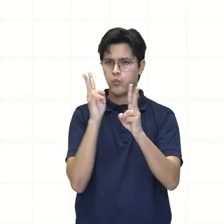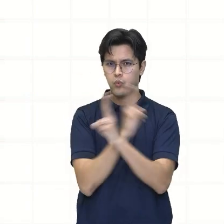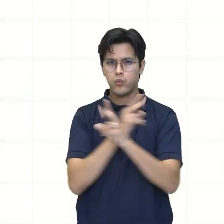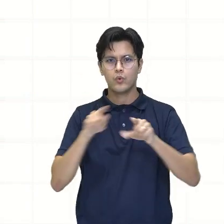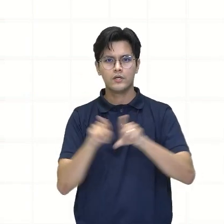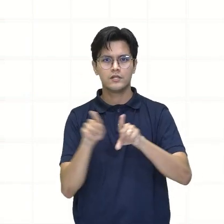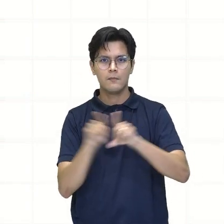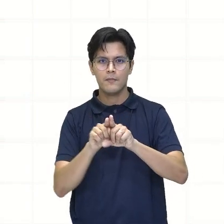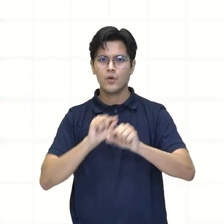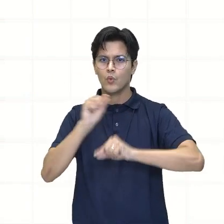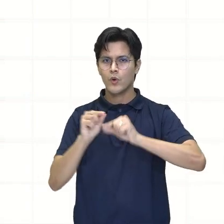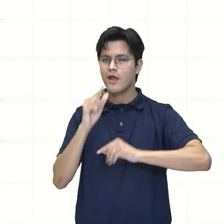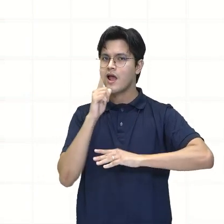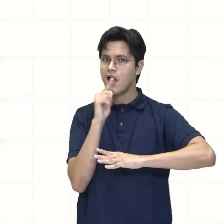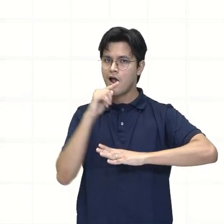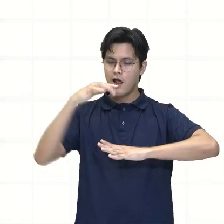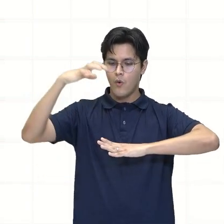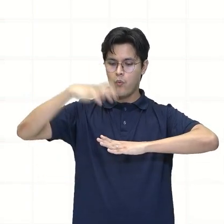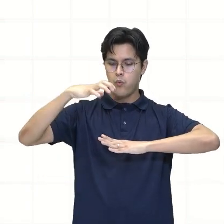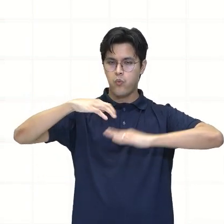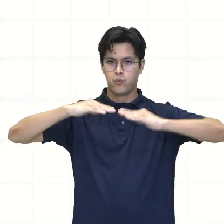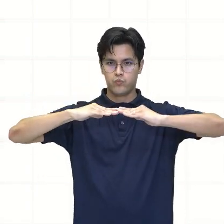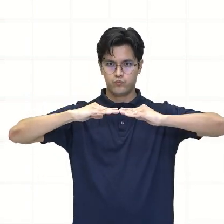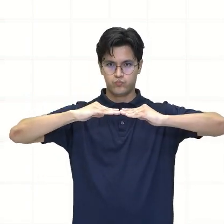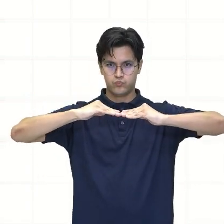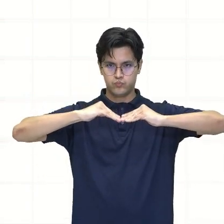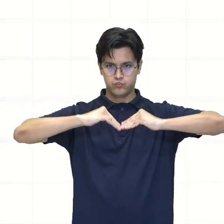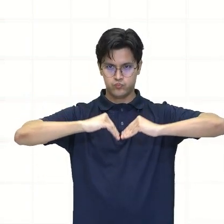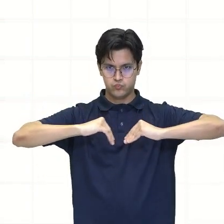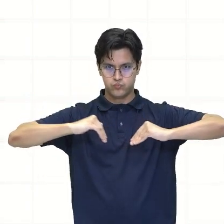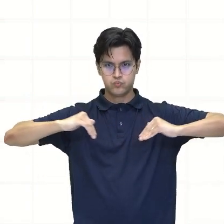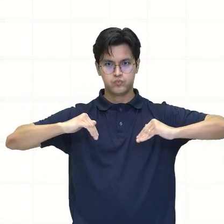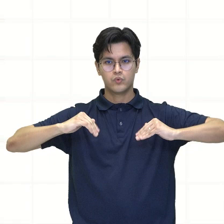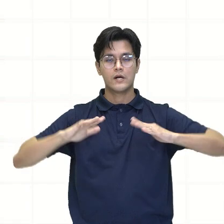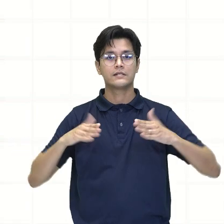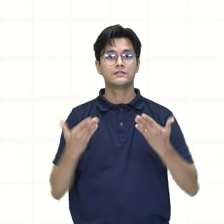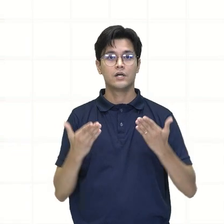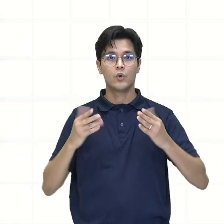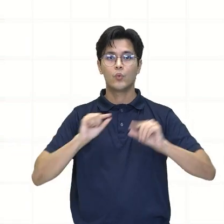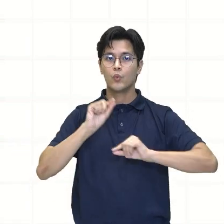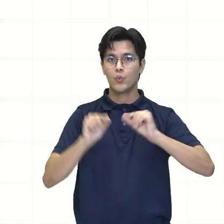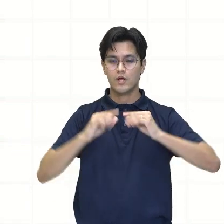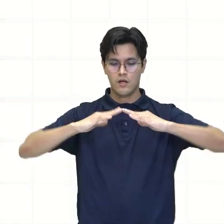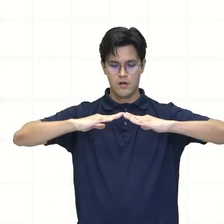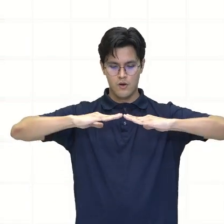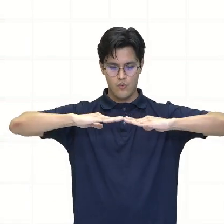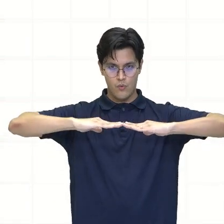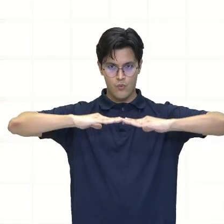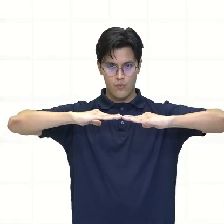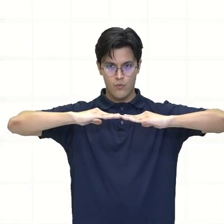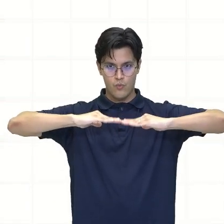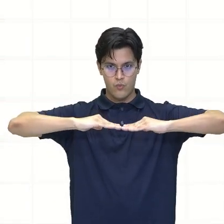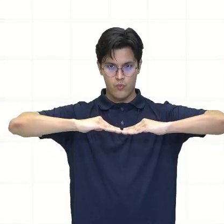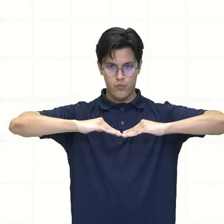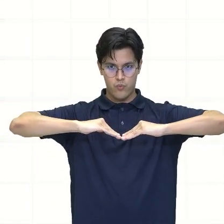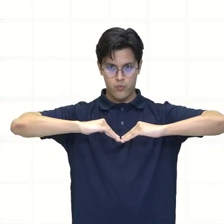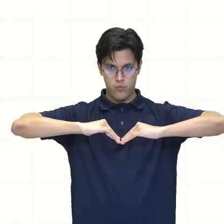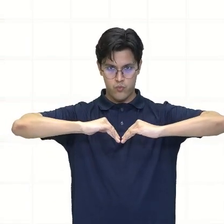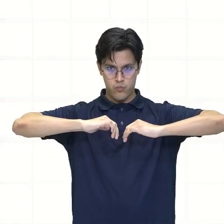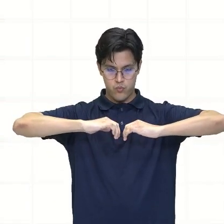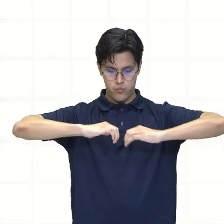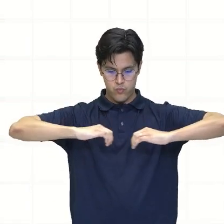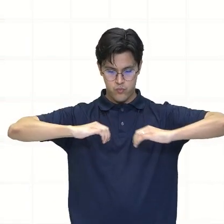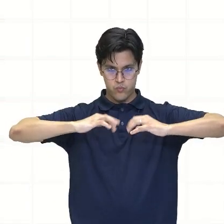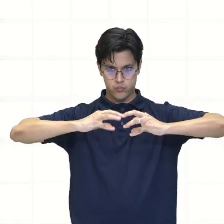também da água. Então, isso vai ocorrer um processo ali de erosão, né, um processo de desgaste